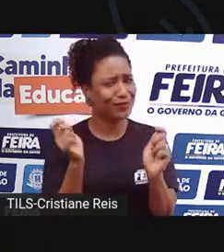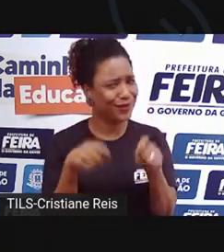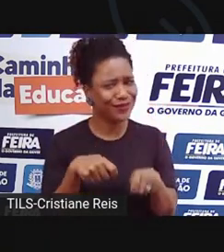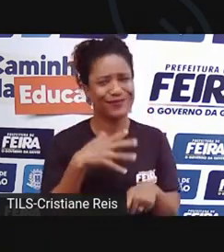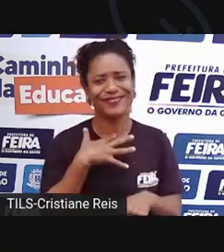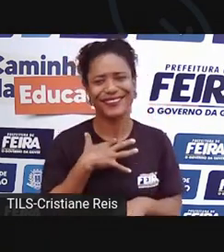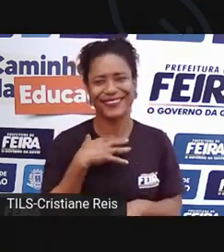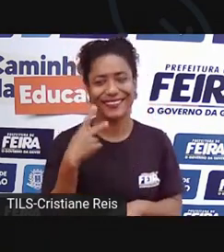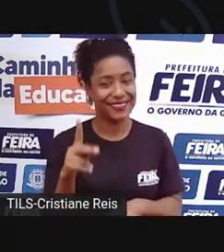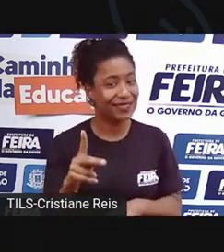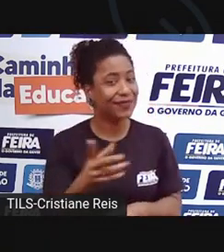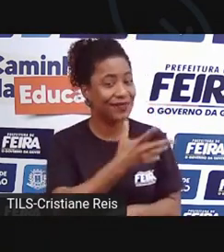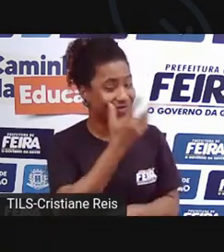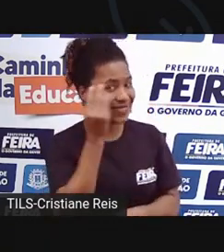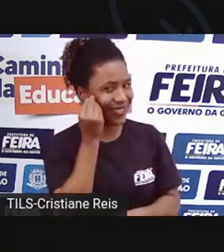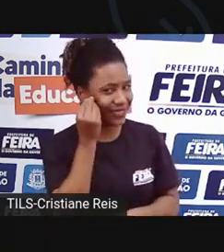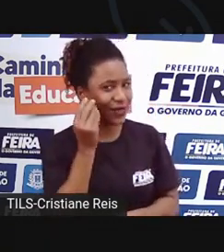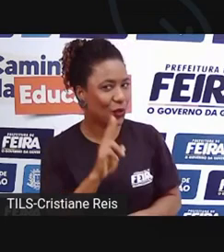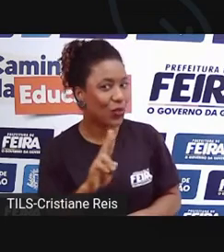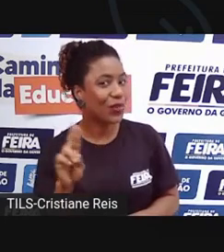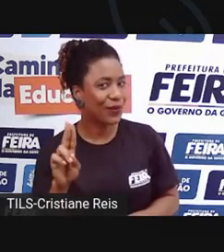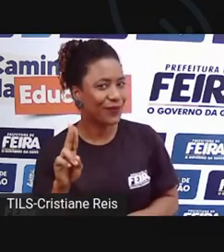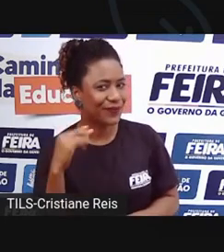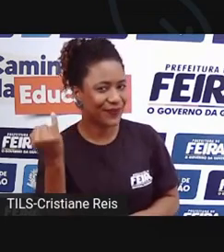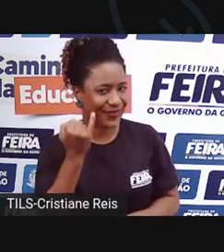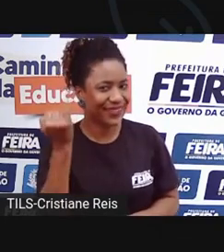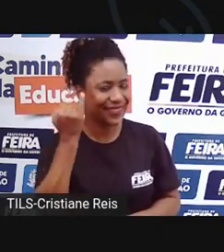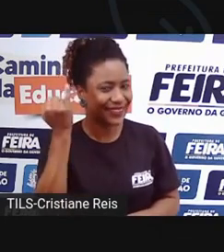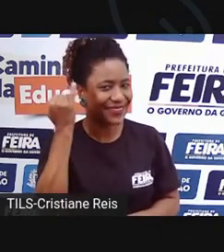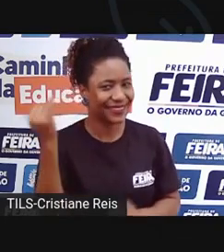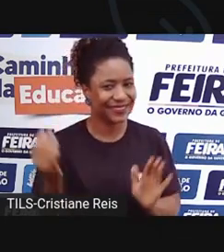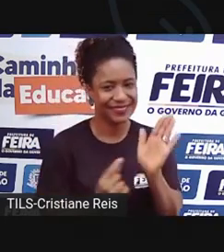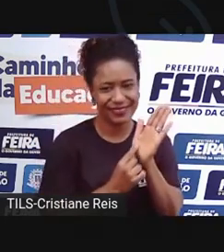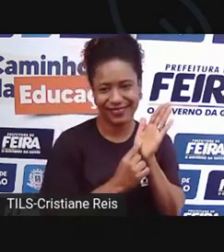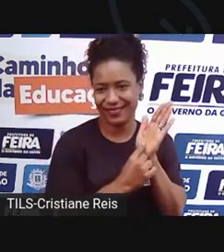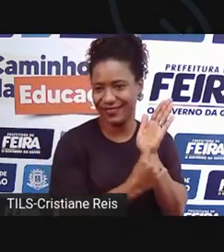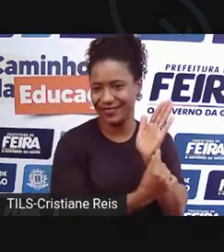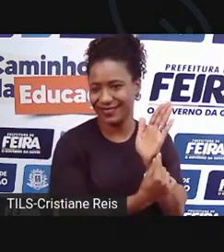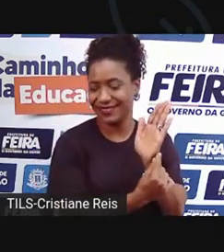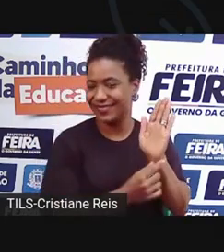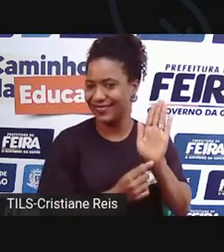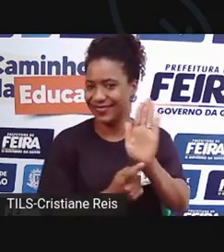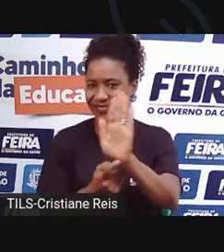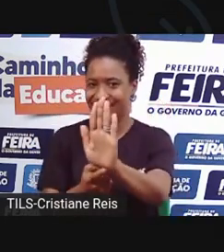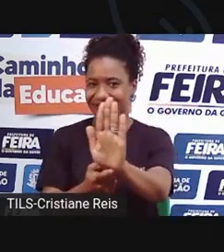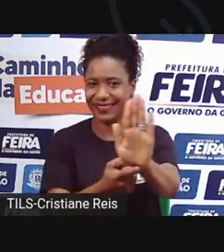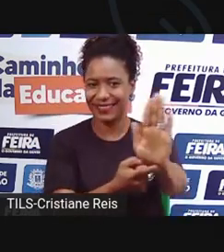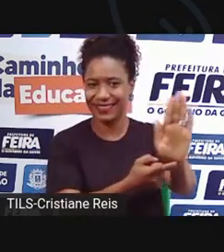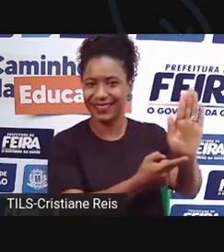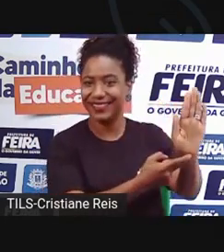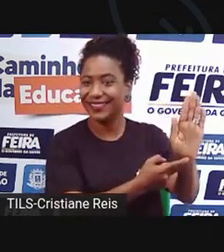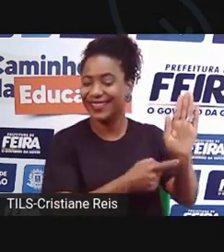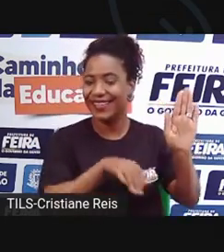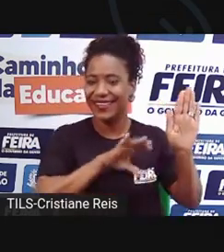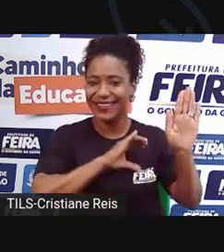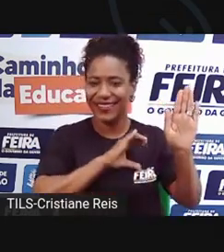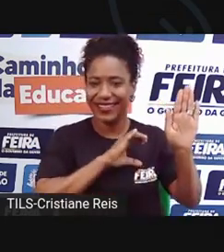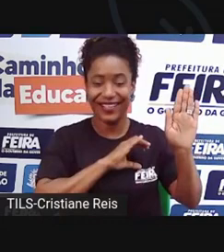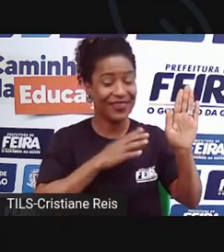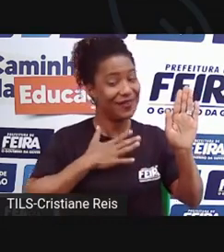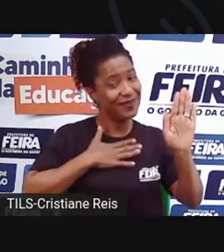bom? Mas não esqueçam de colocar o nome, porque é muito divertido depois você mostrar para outros